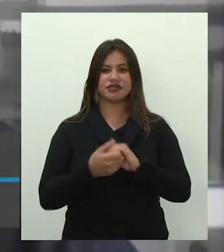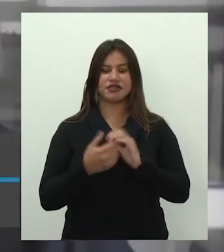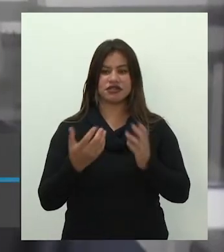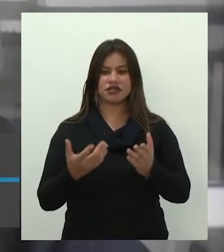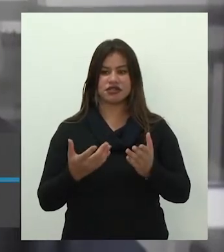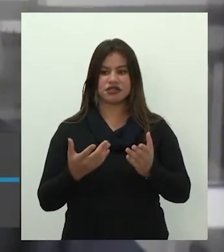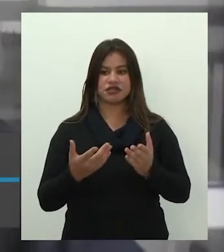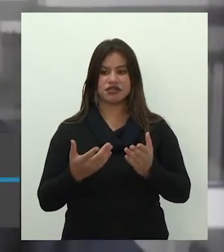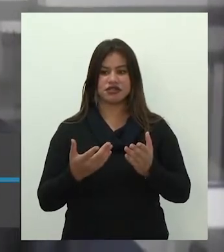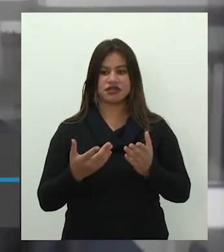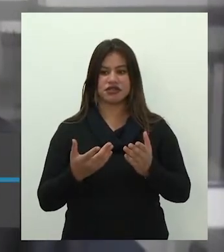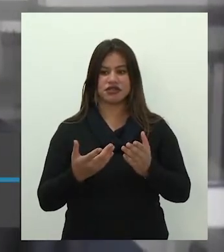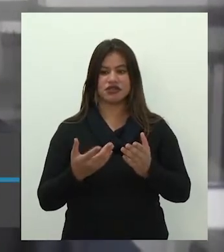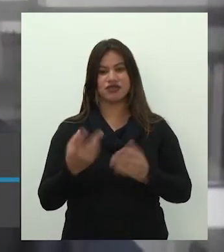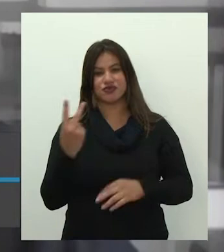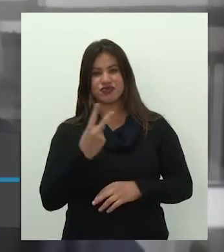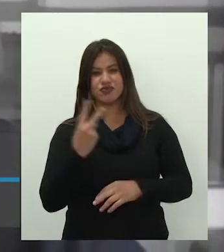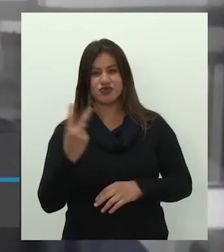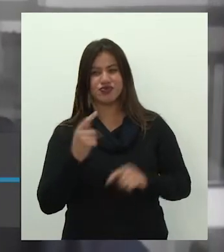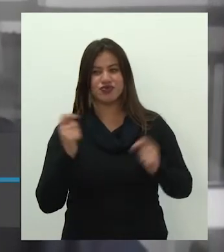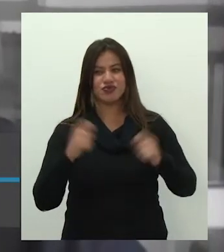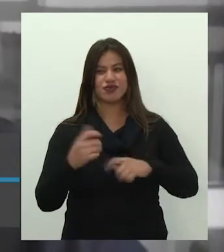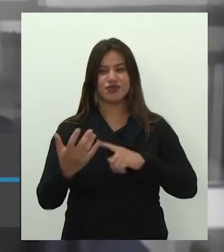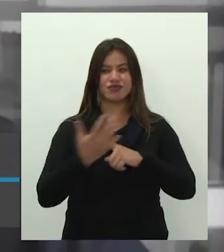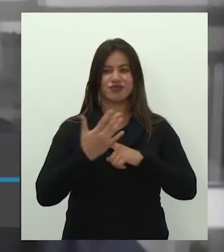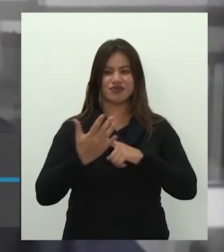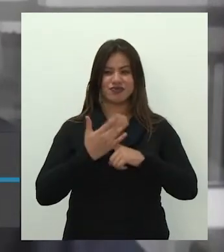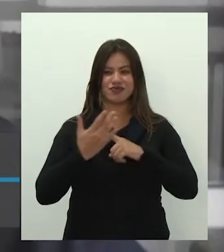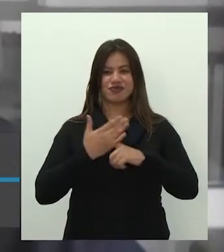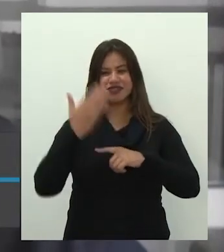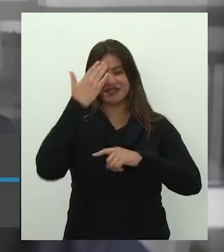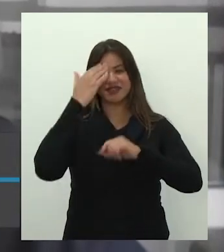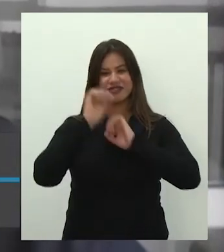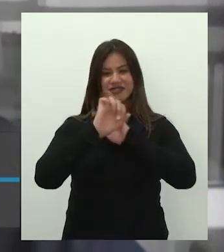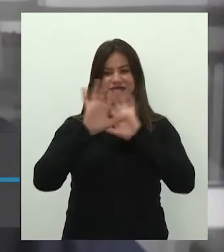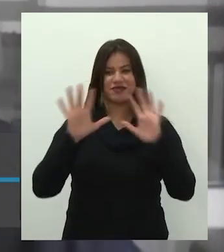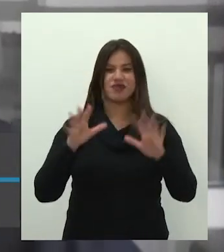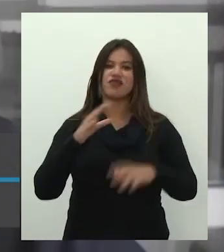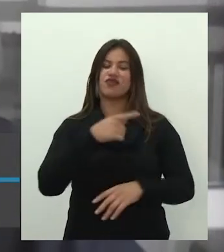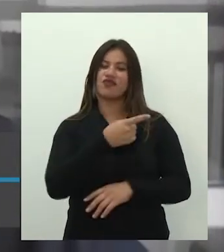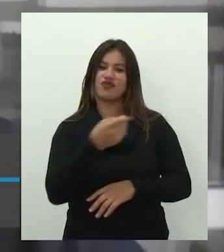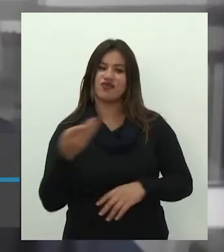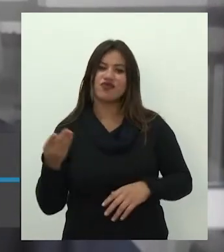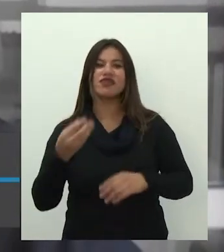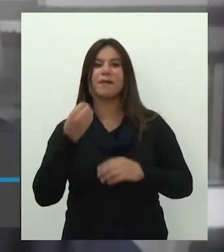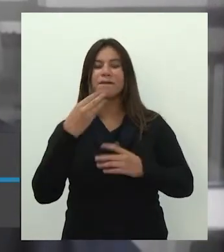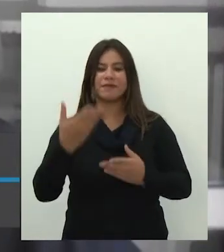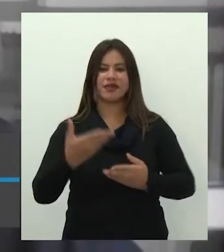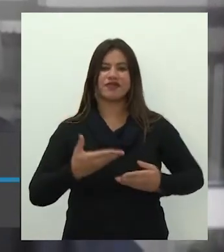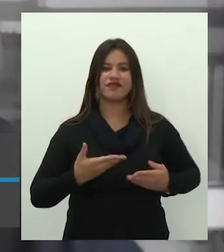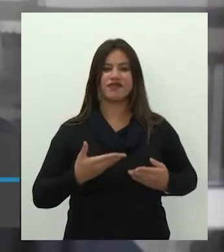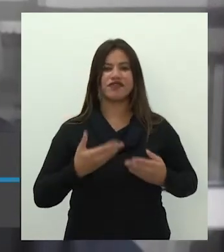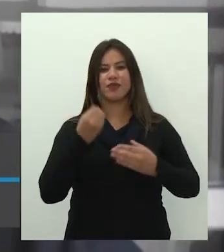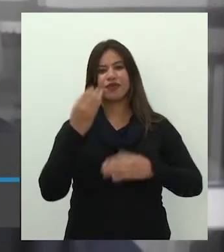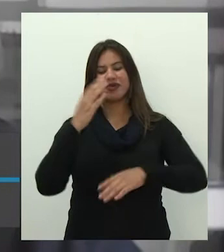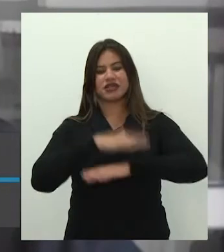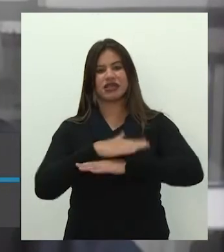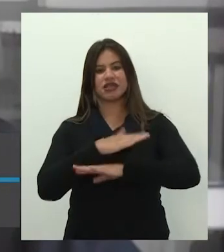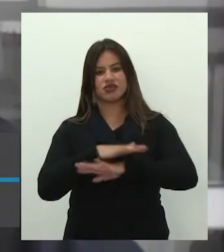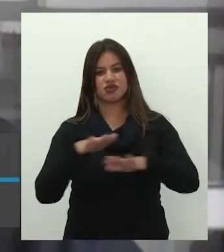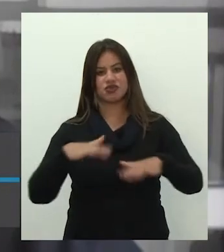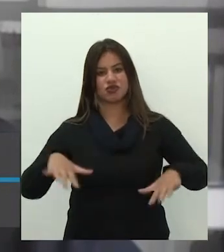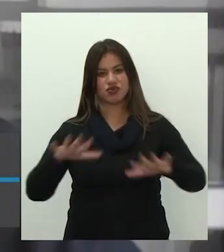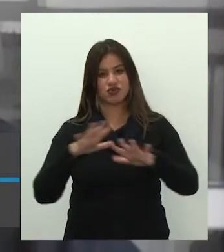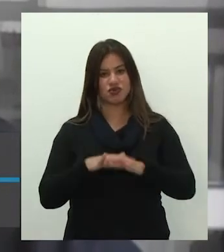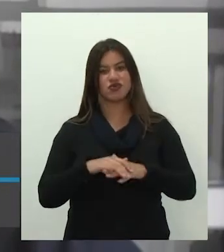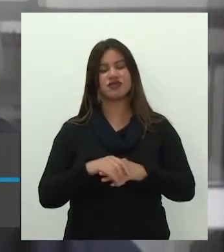detalhadamente cada um dos dois, para nos ajudar a compreender melhor. Sejam todas muito bem-vindas, uma boa tarde a todos e